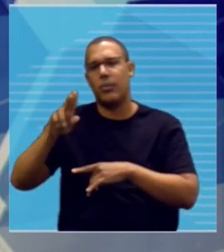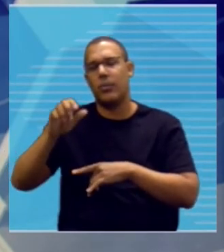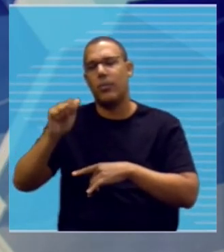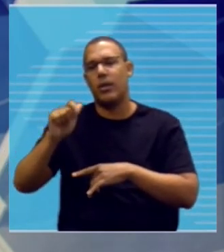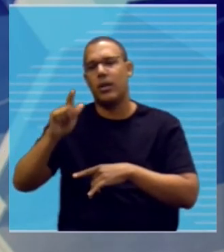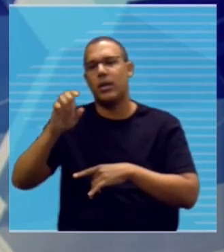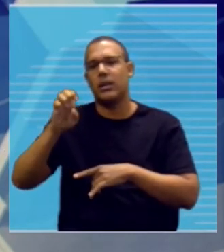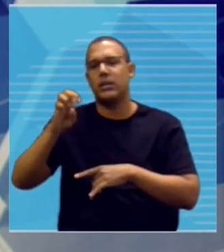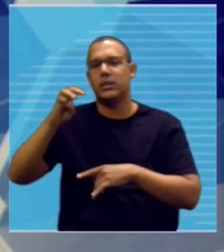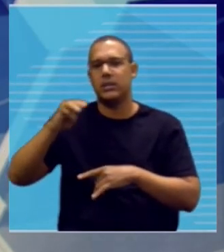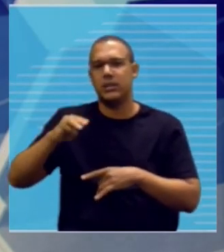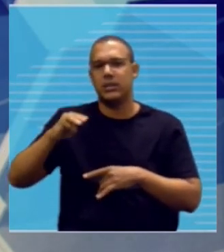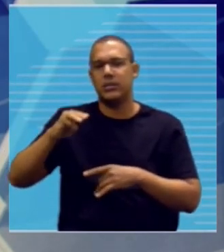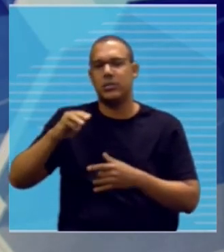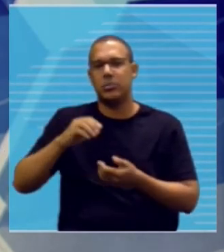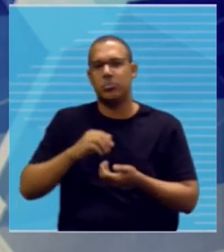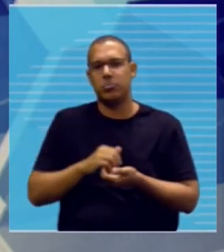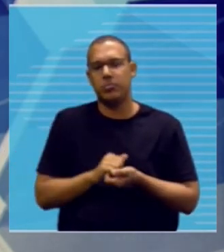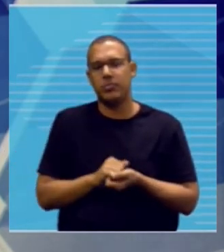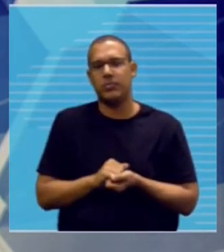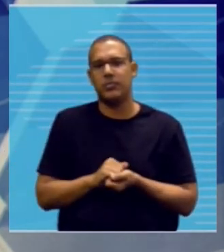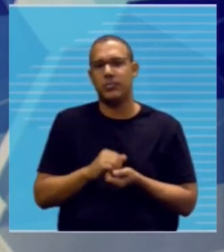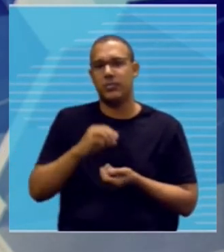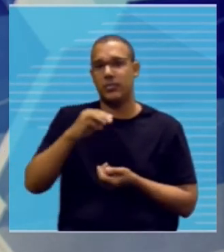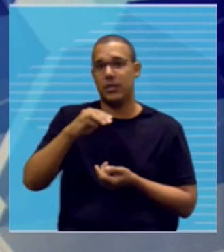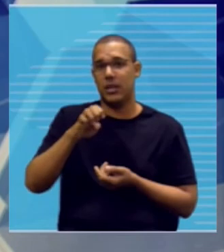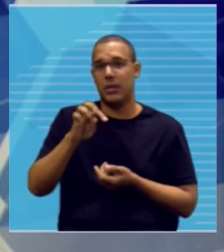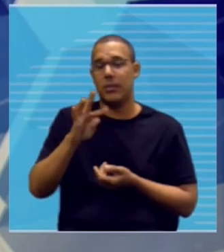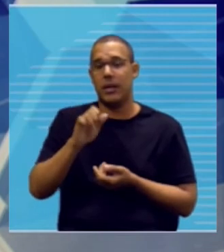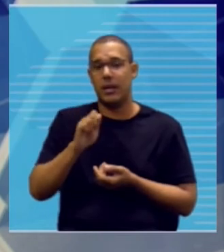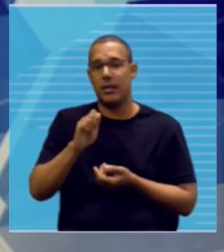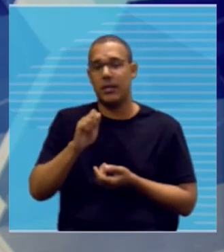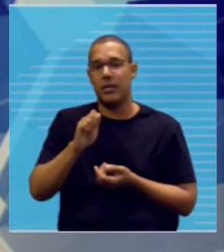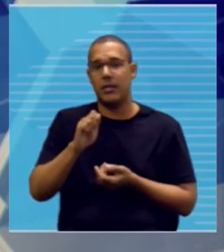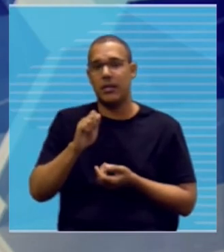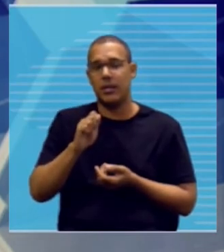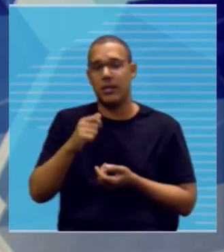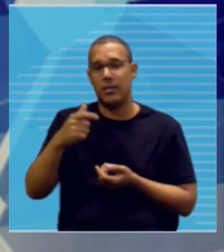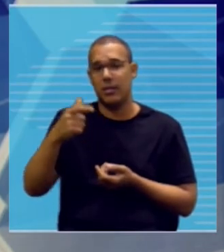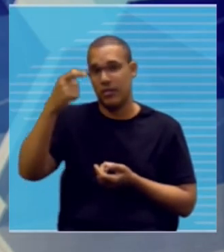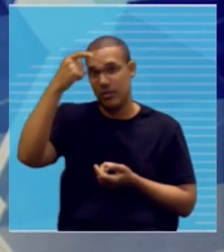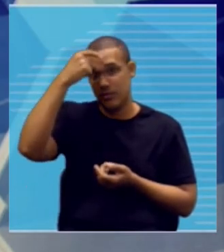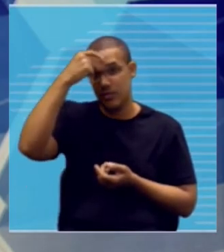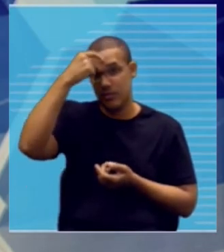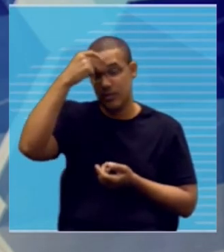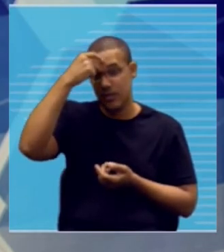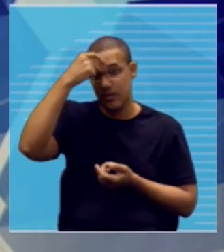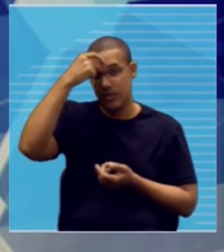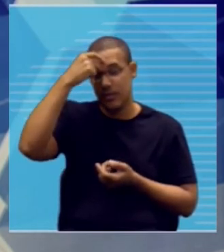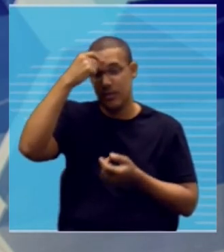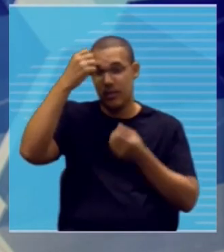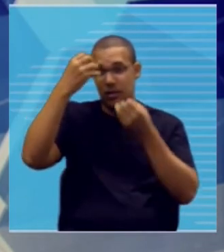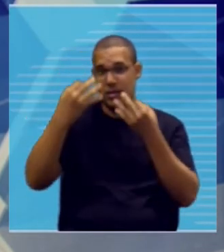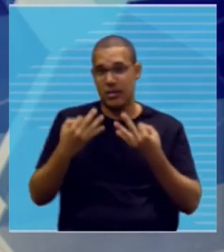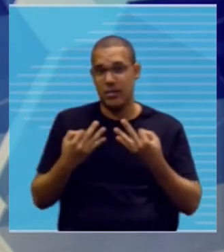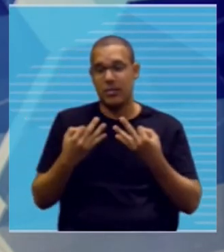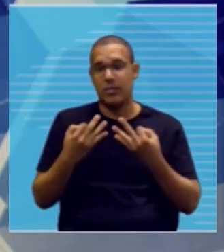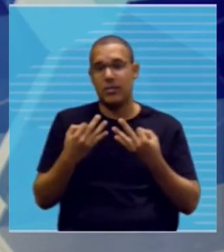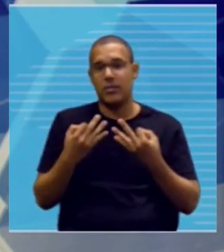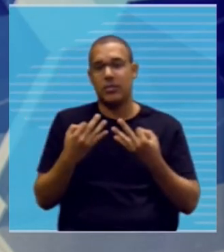meta linguagem essa ideia de meta é quando você tem consciência daquilo que tá fazendo você